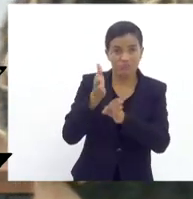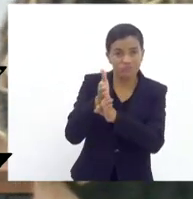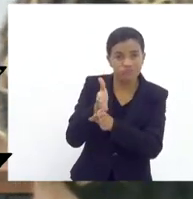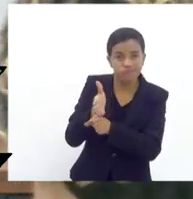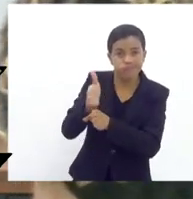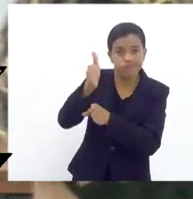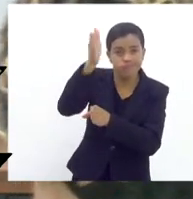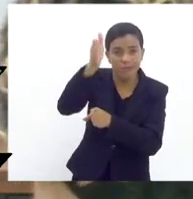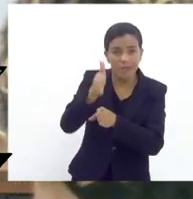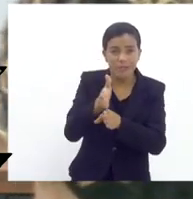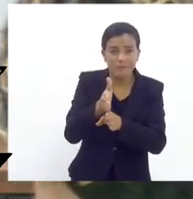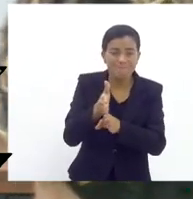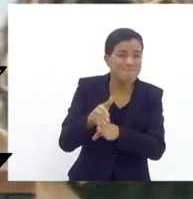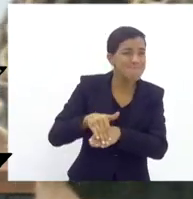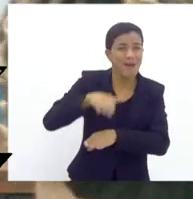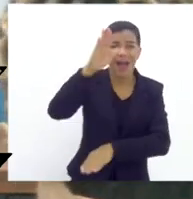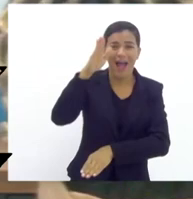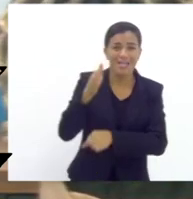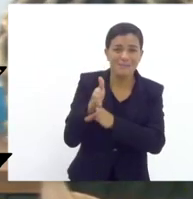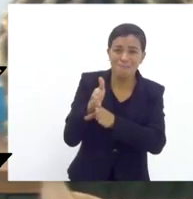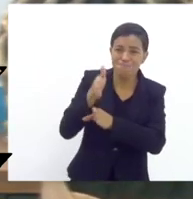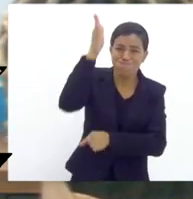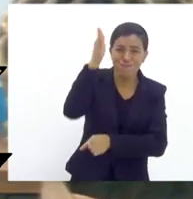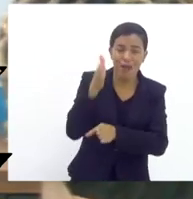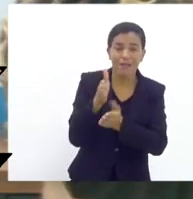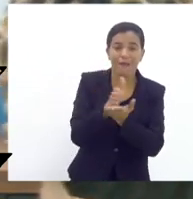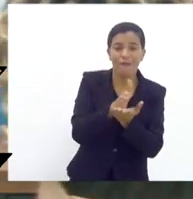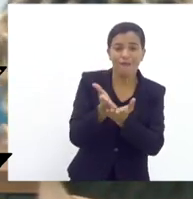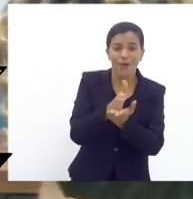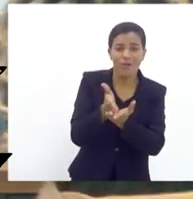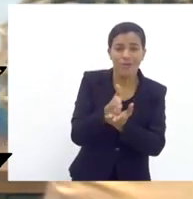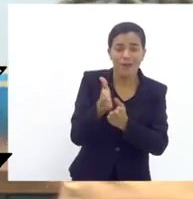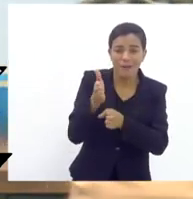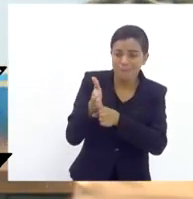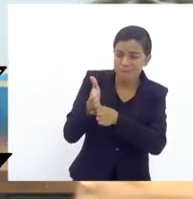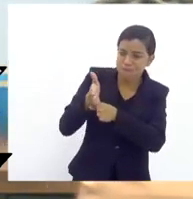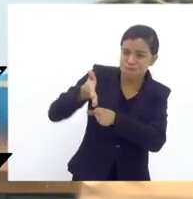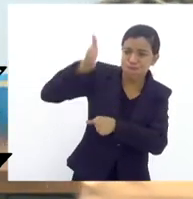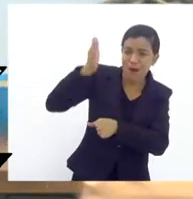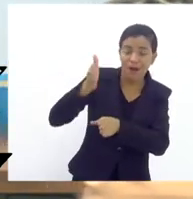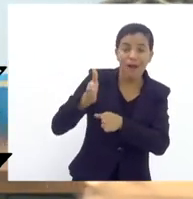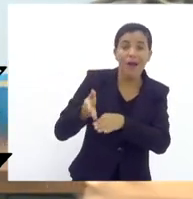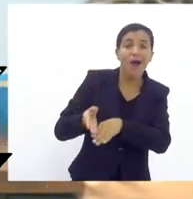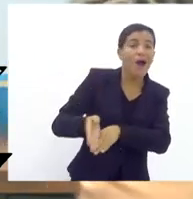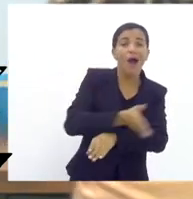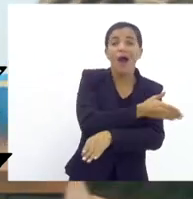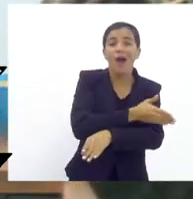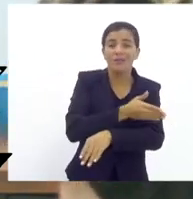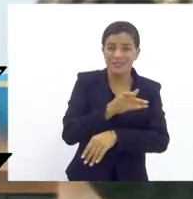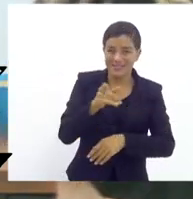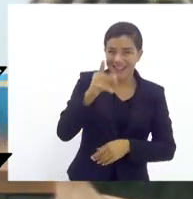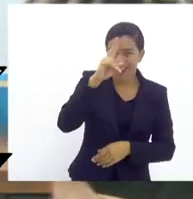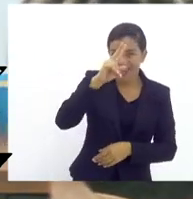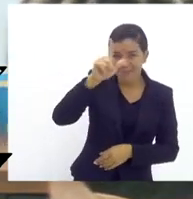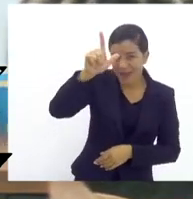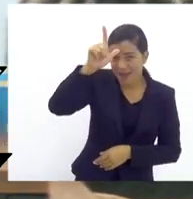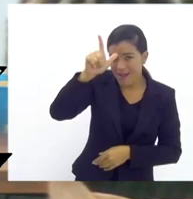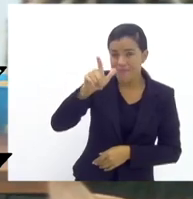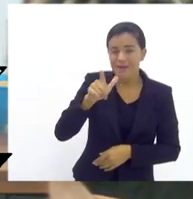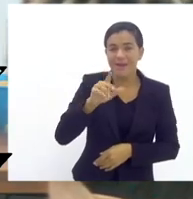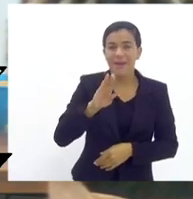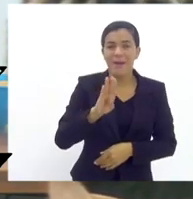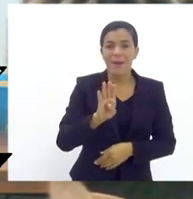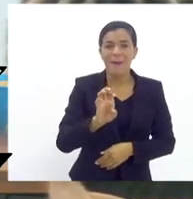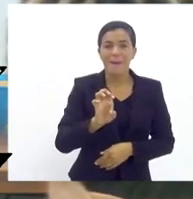E hoje nós temos mais muros no mundo do que é antes da queda do muro de Berlim não acabou